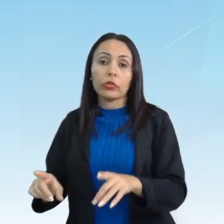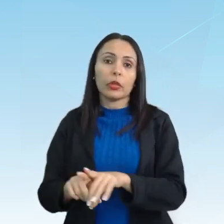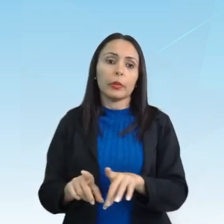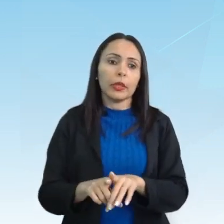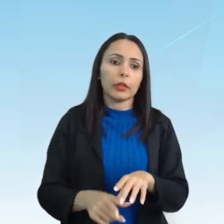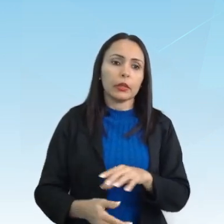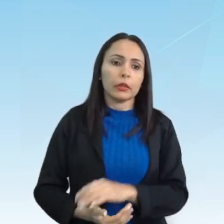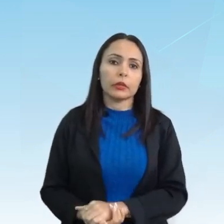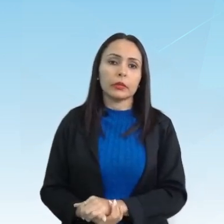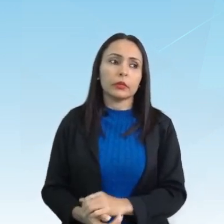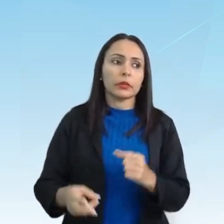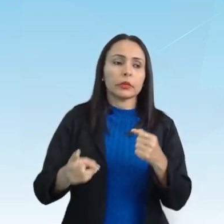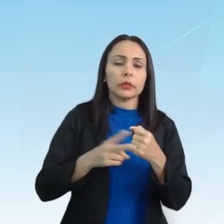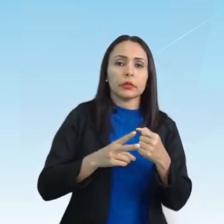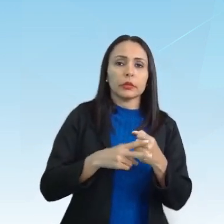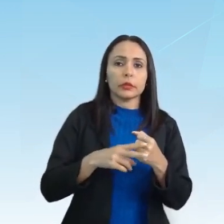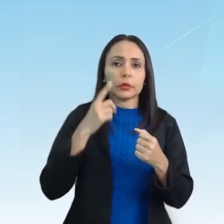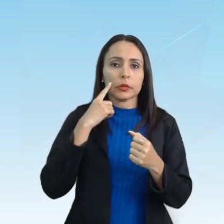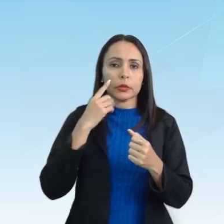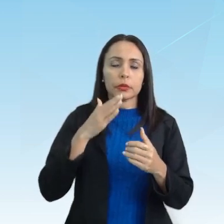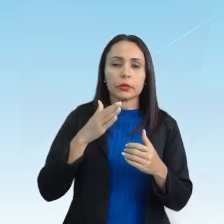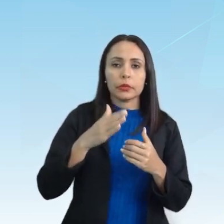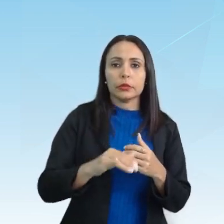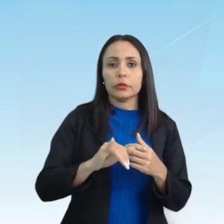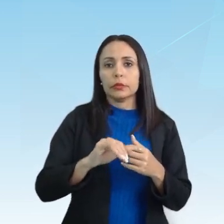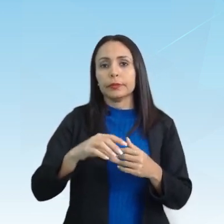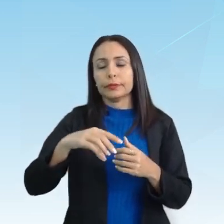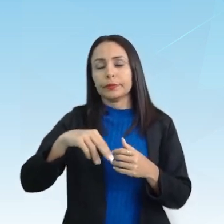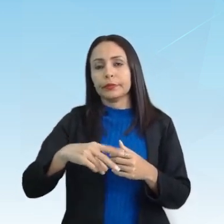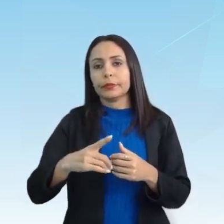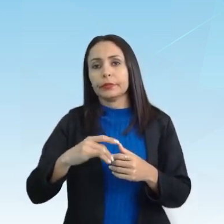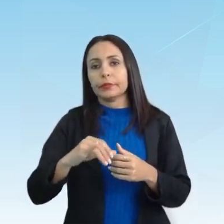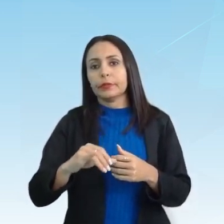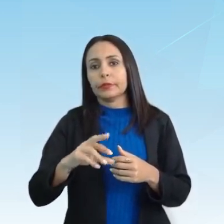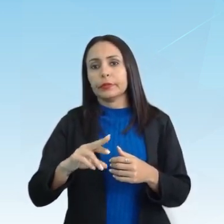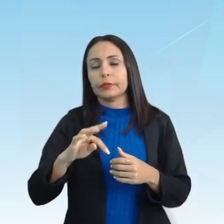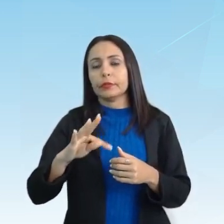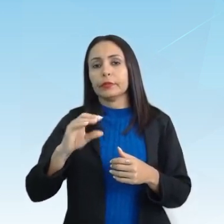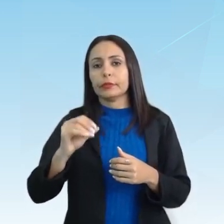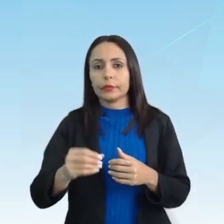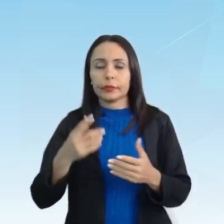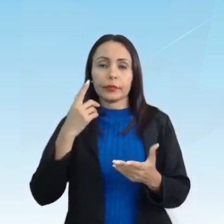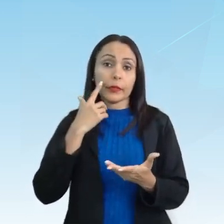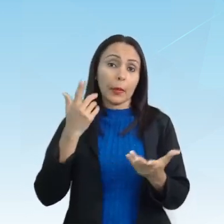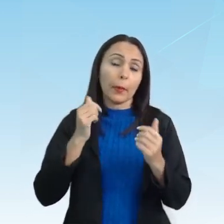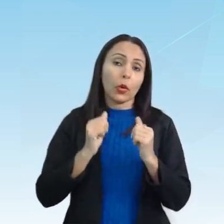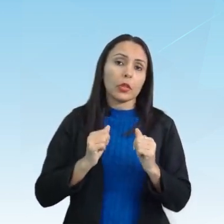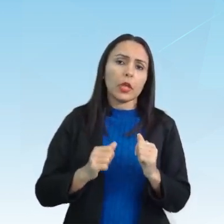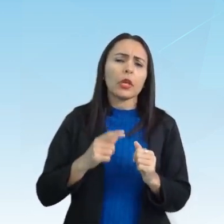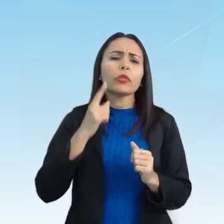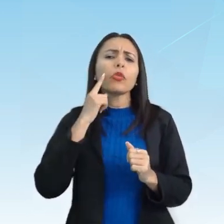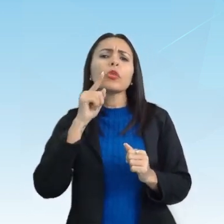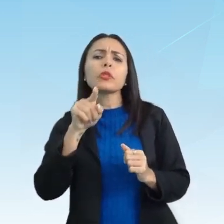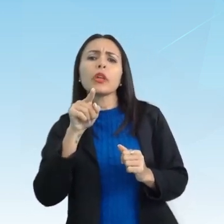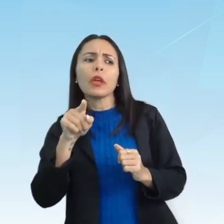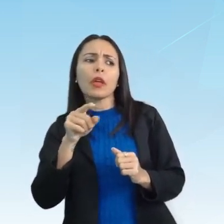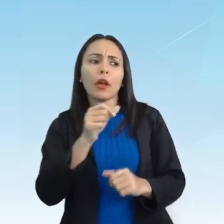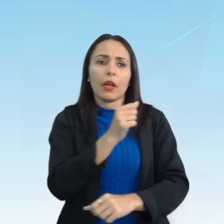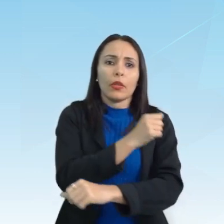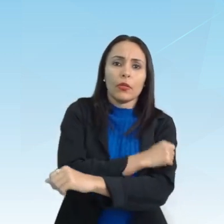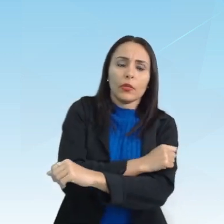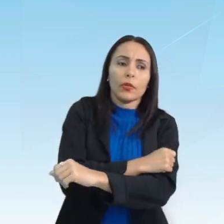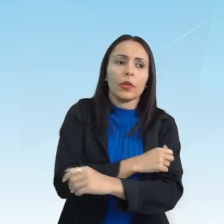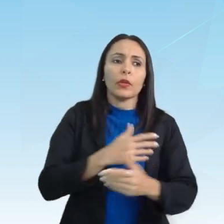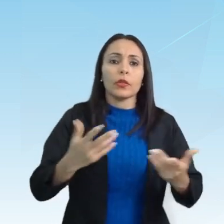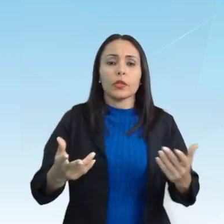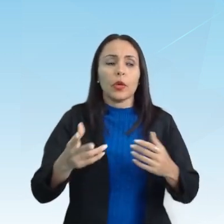vezes, um verbo pode ser direto, indireto, bitransitivo ou intransitivo. Que tal você, estudante, com o